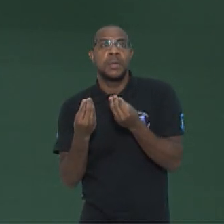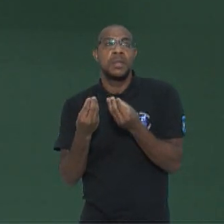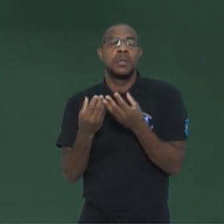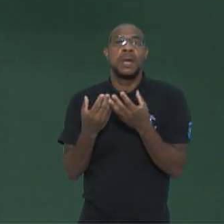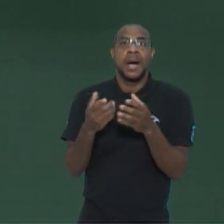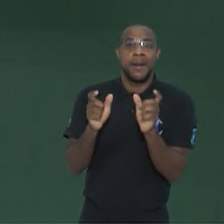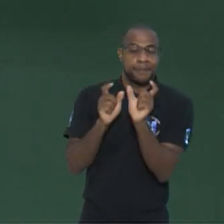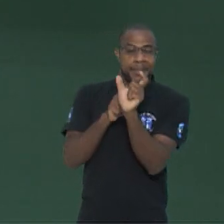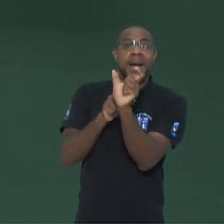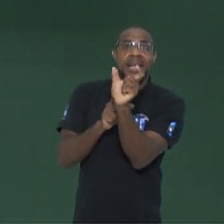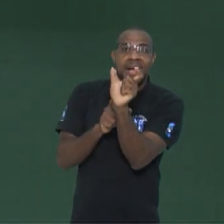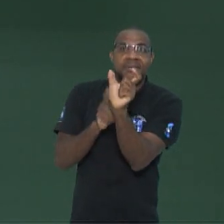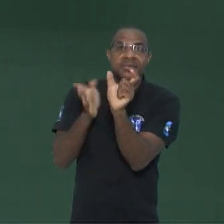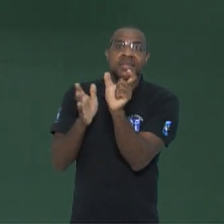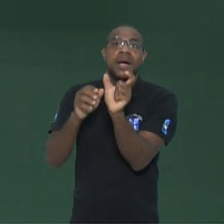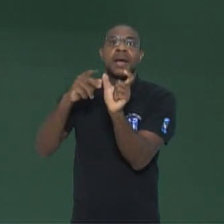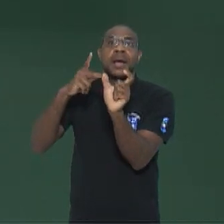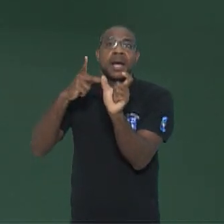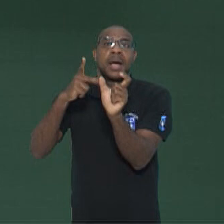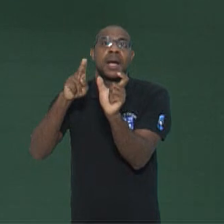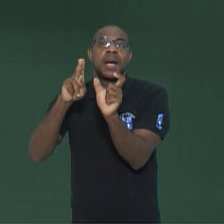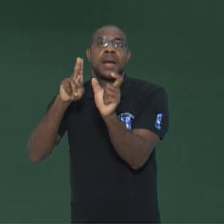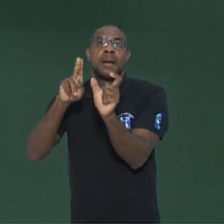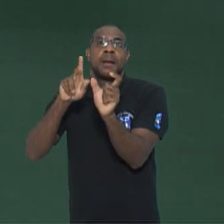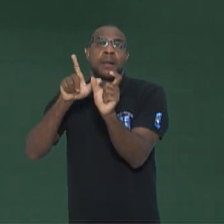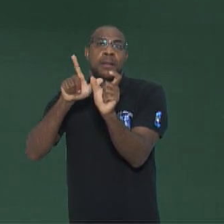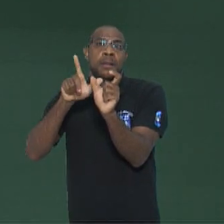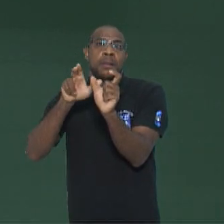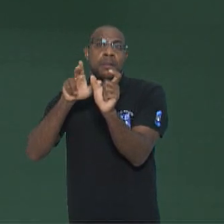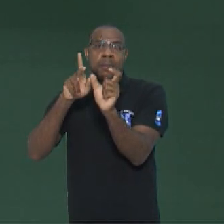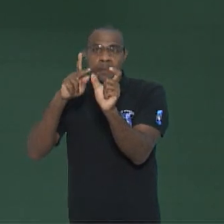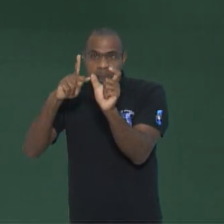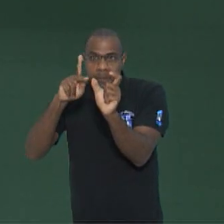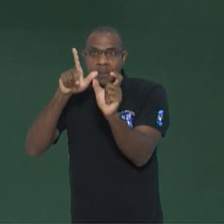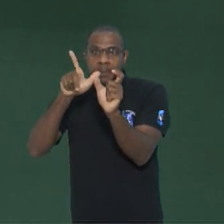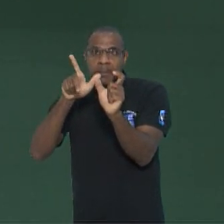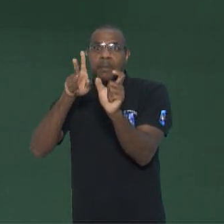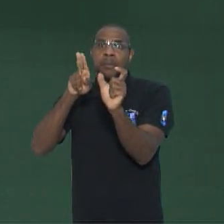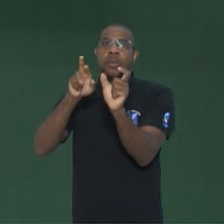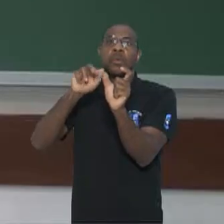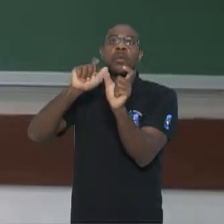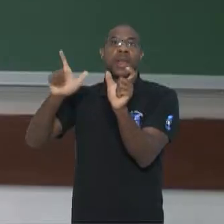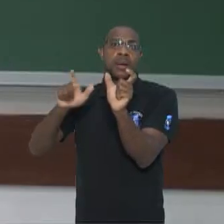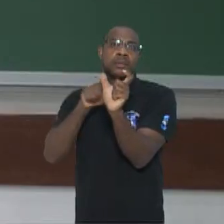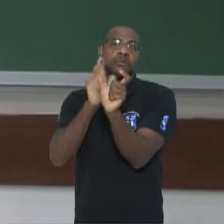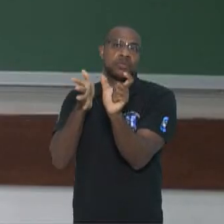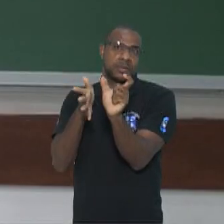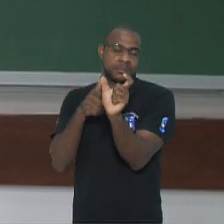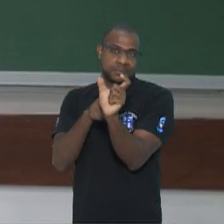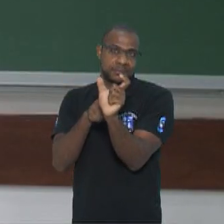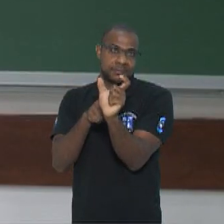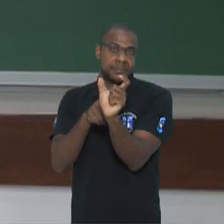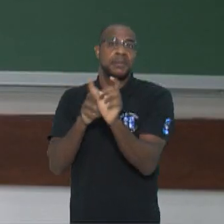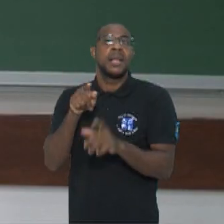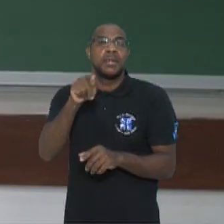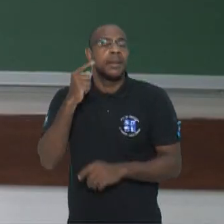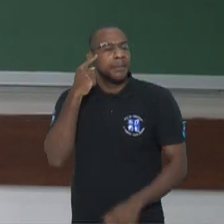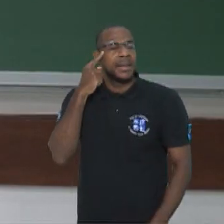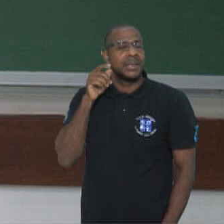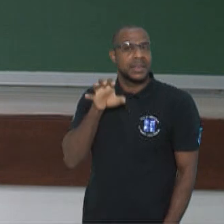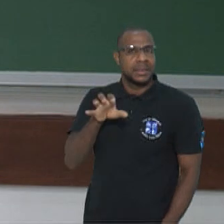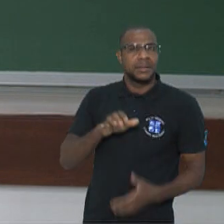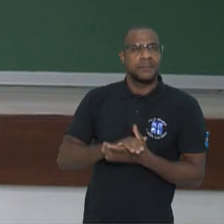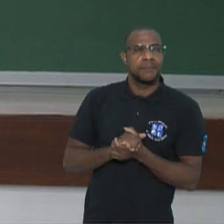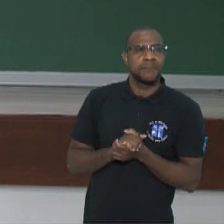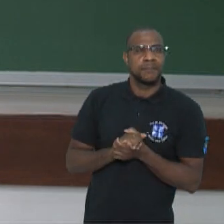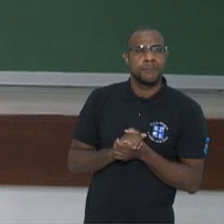no plural, então eu vou usar o verbo no plural, ok? Mas se não, por mais que você pense assim,